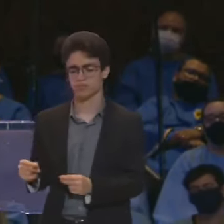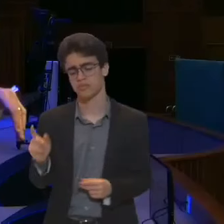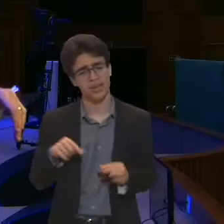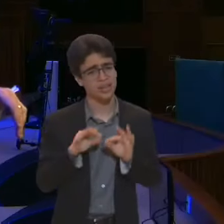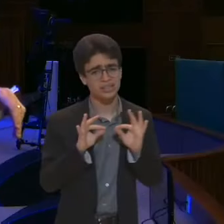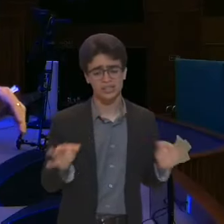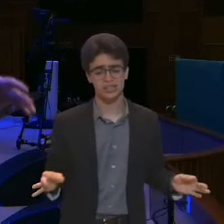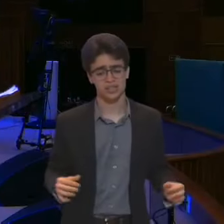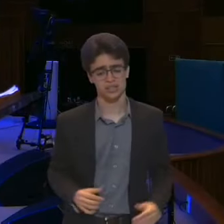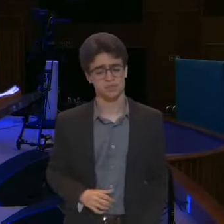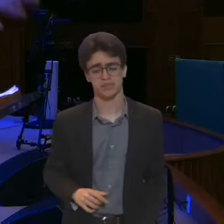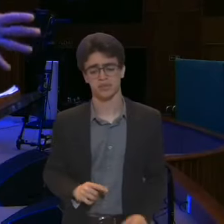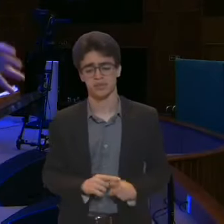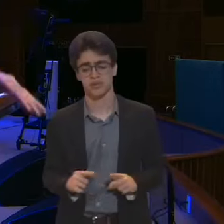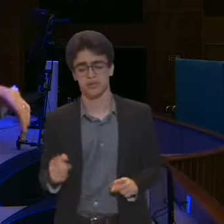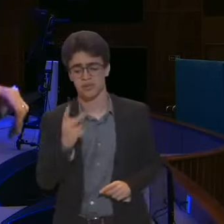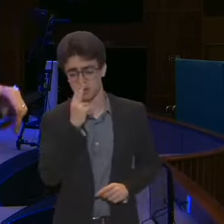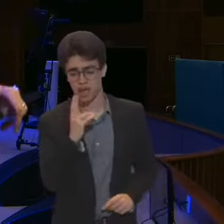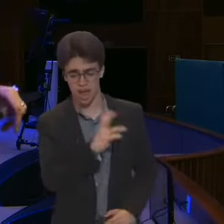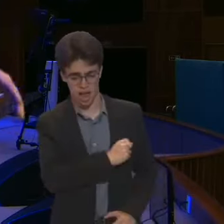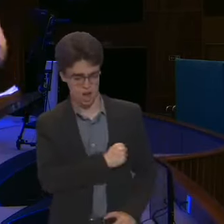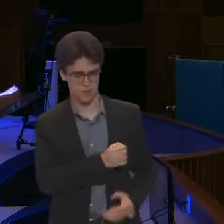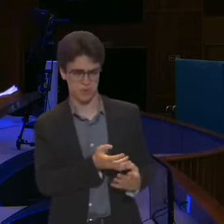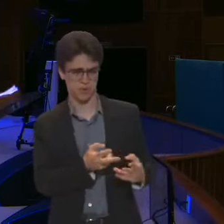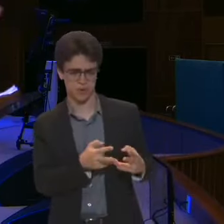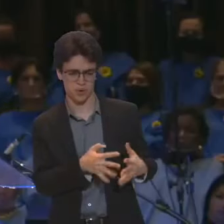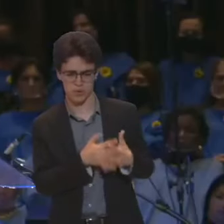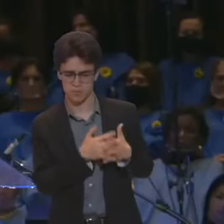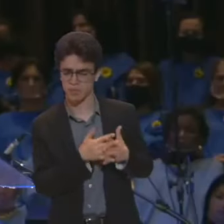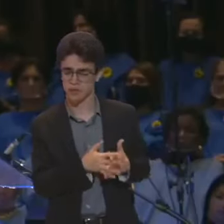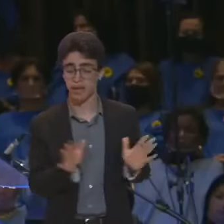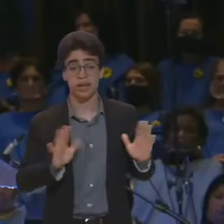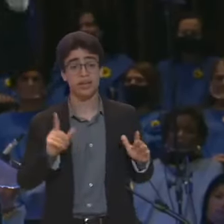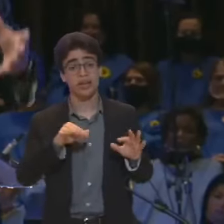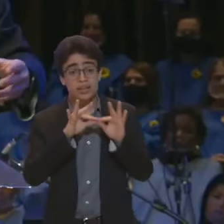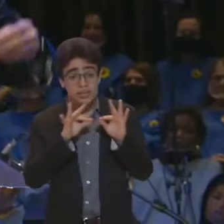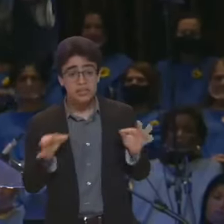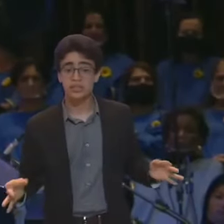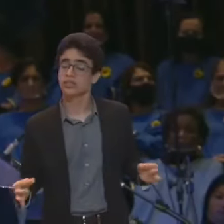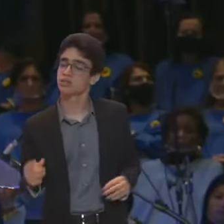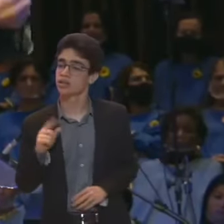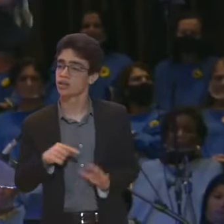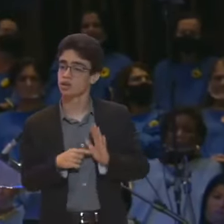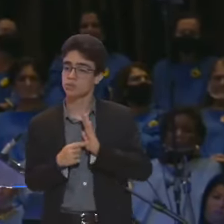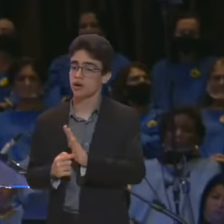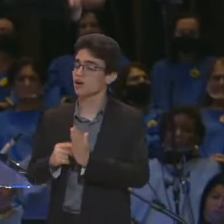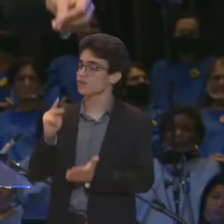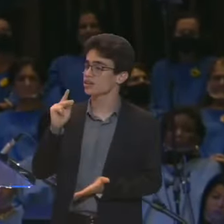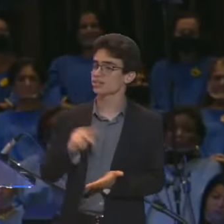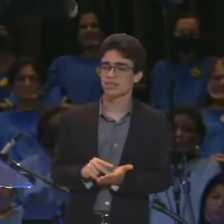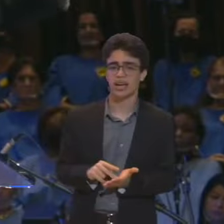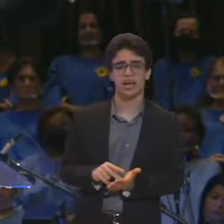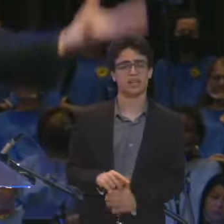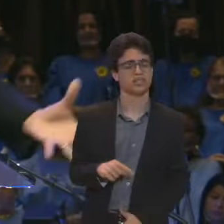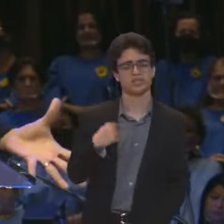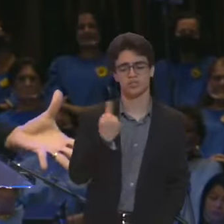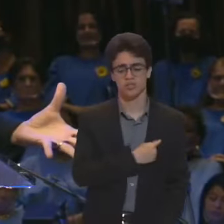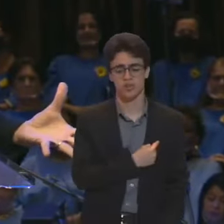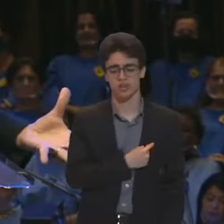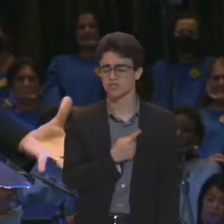simples. Amor não é complicado. Amor é coisa simples. São demonstrações do genuíno interesse na vida